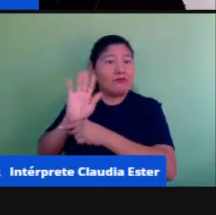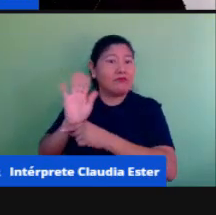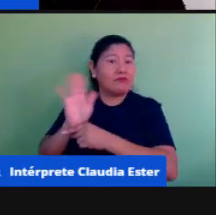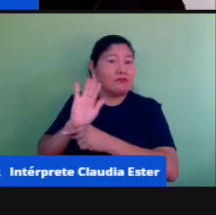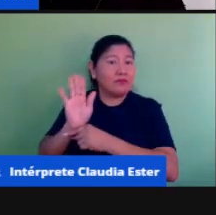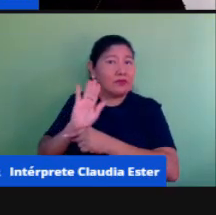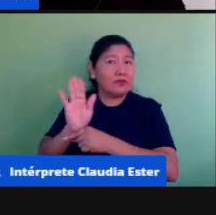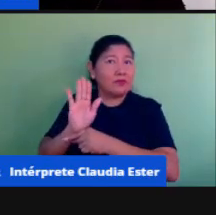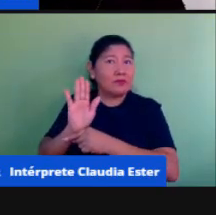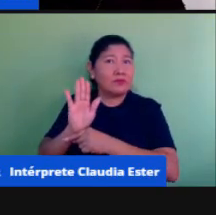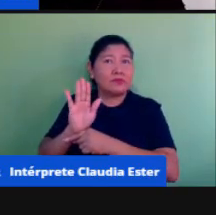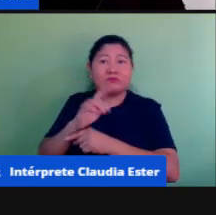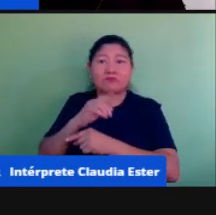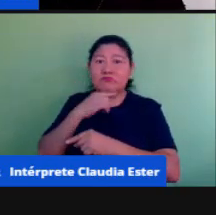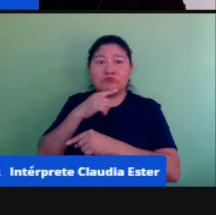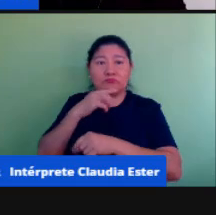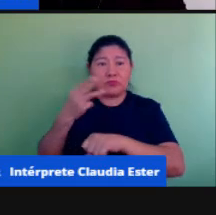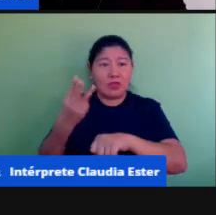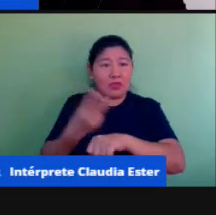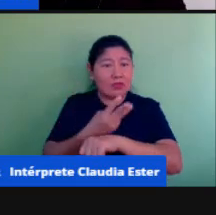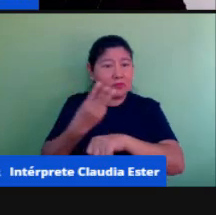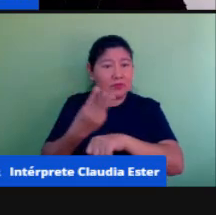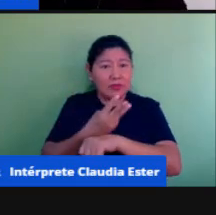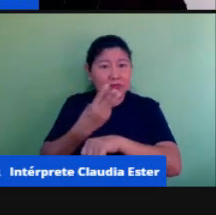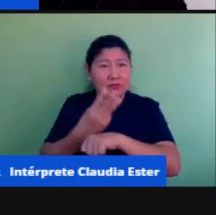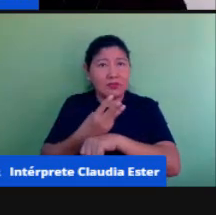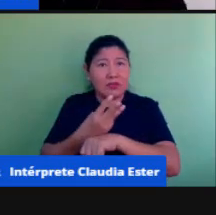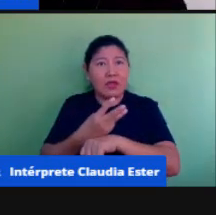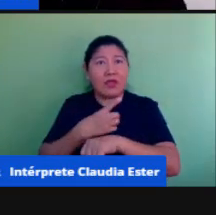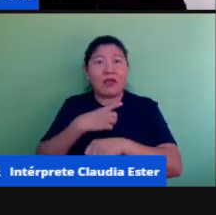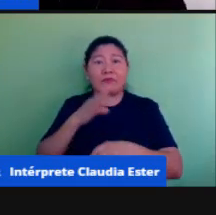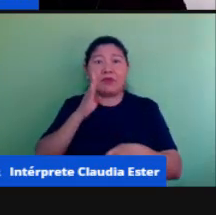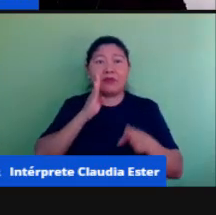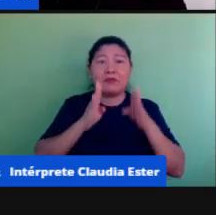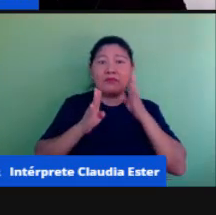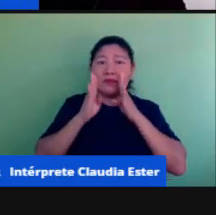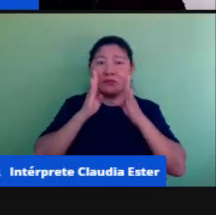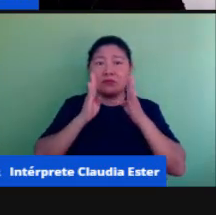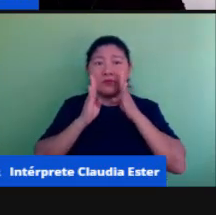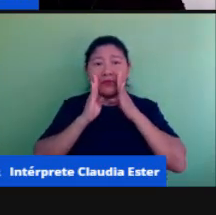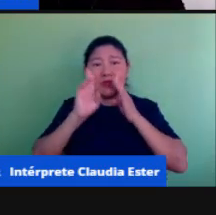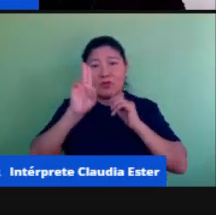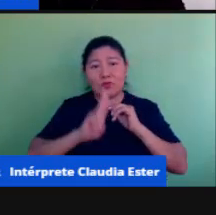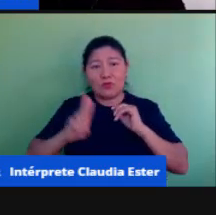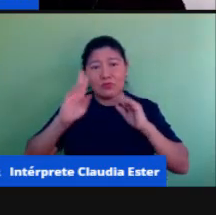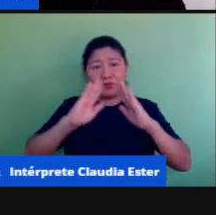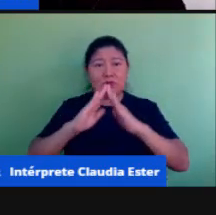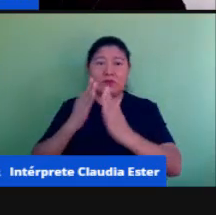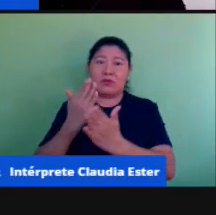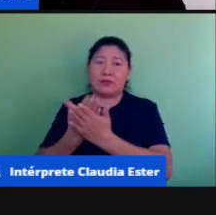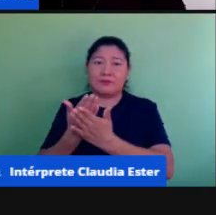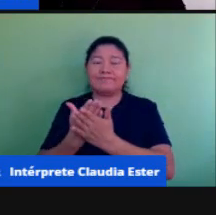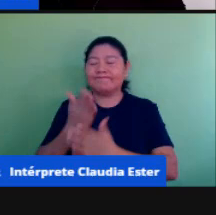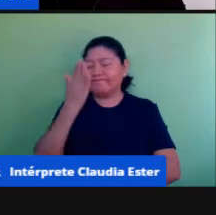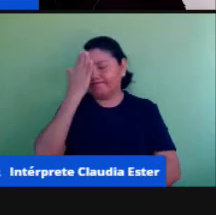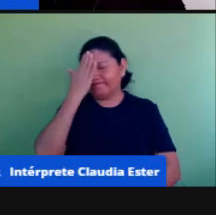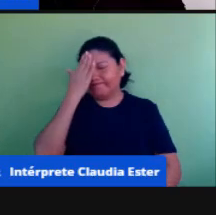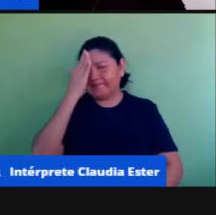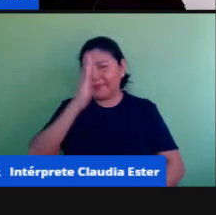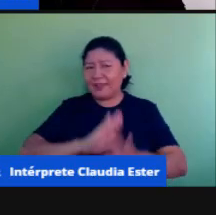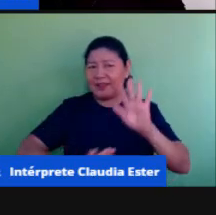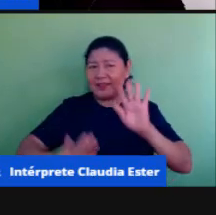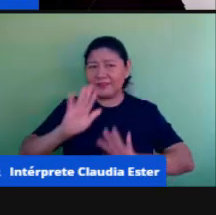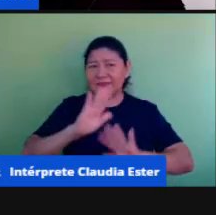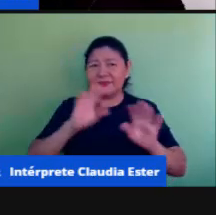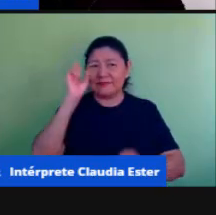comunicar pelo Facebook da escola. Então, assim, dificulta um pouco mais, né? O WhatsApp é